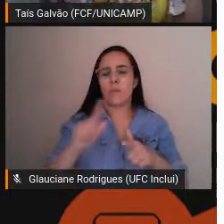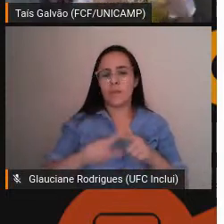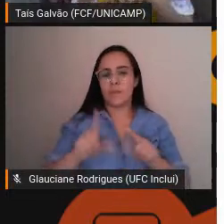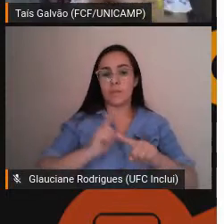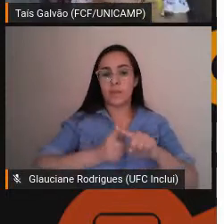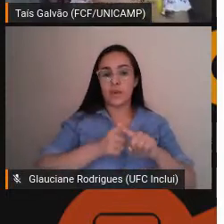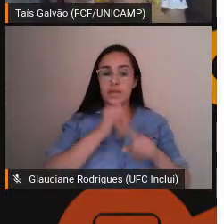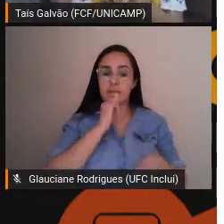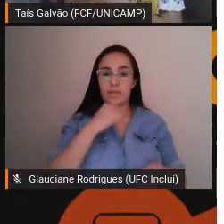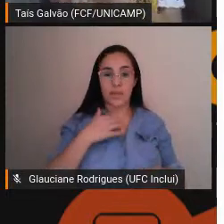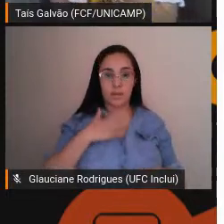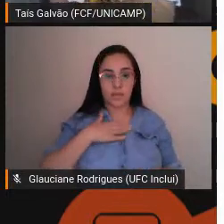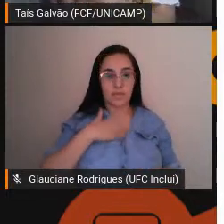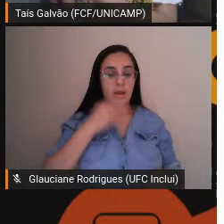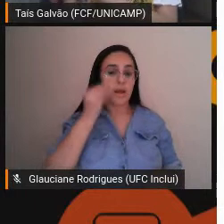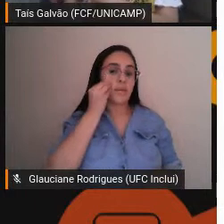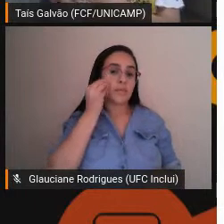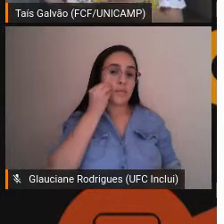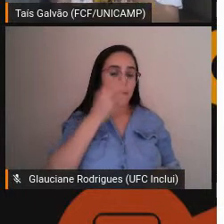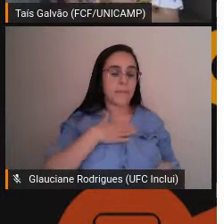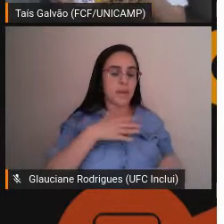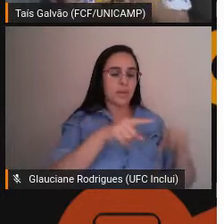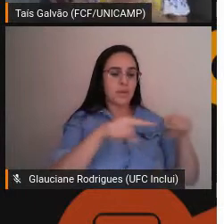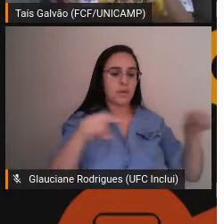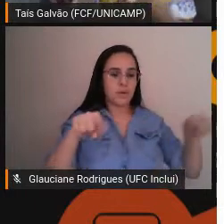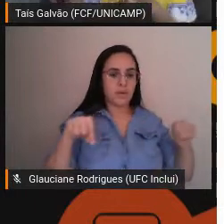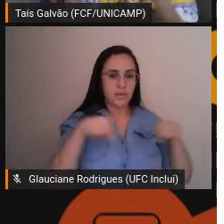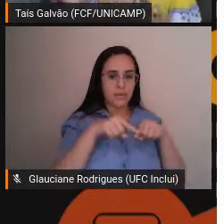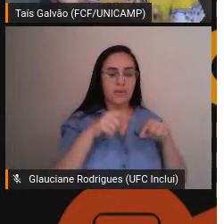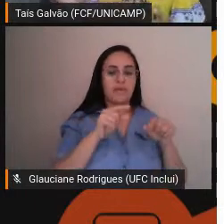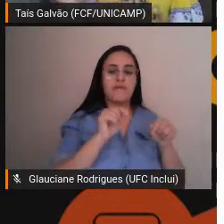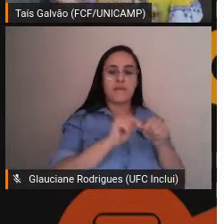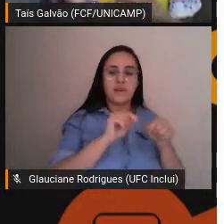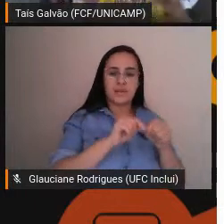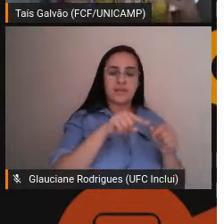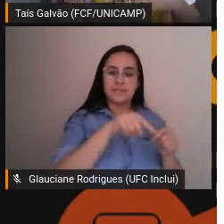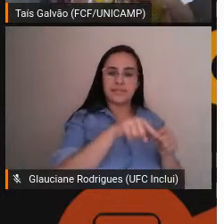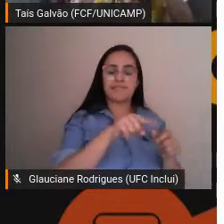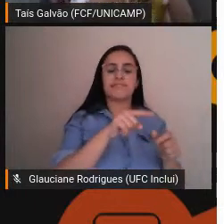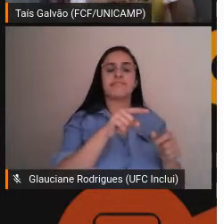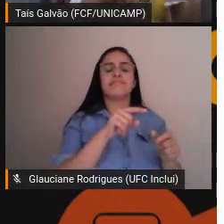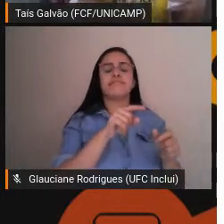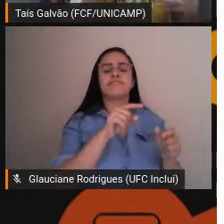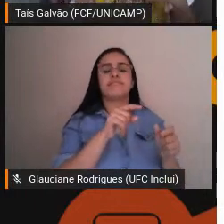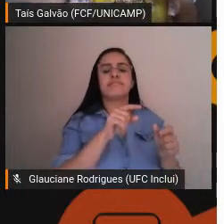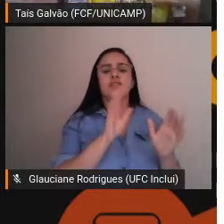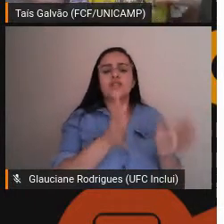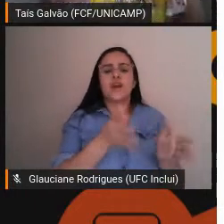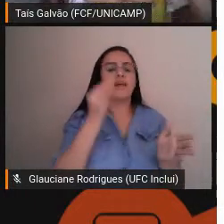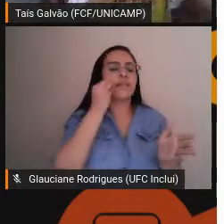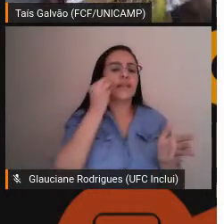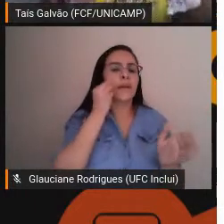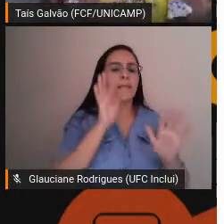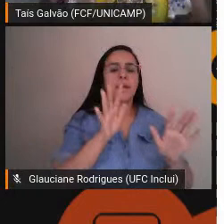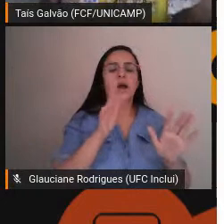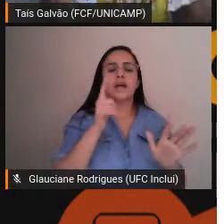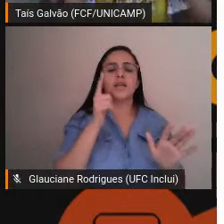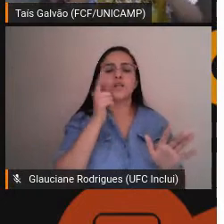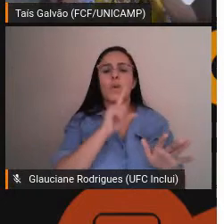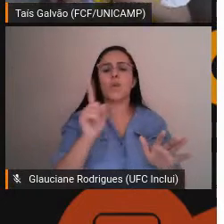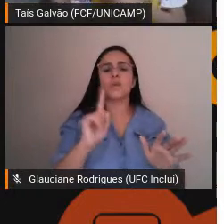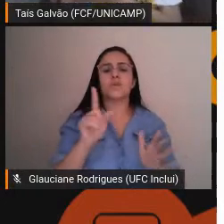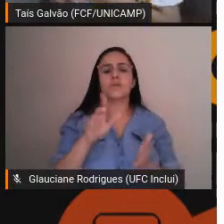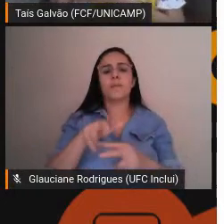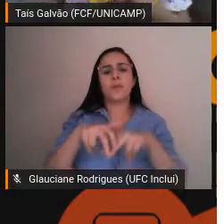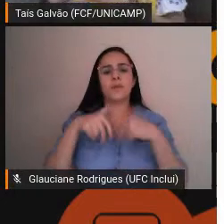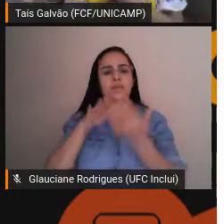laboratório, reproduzir coisas que eu vi no artigo e o resultado não foi nem perto. E aí, eu sei lá, não publiquei, enfim,